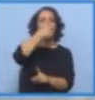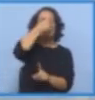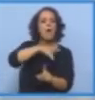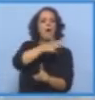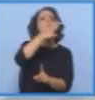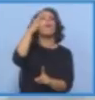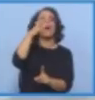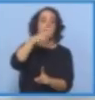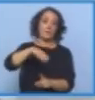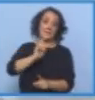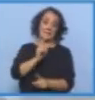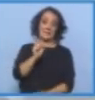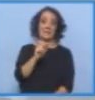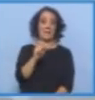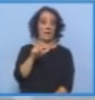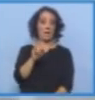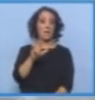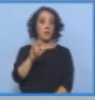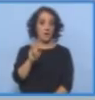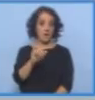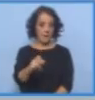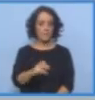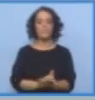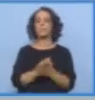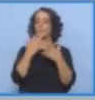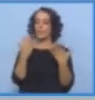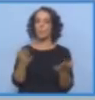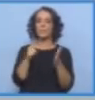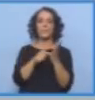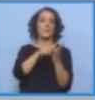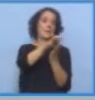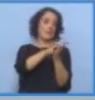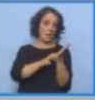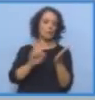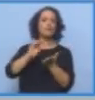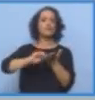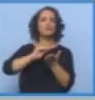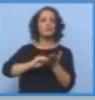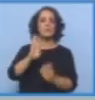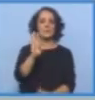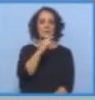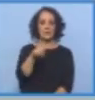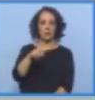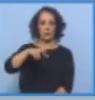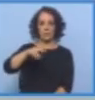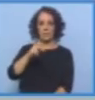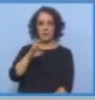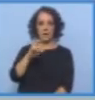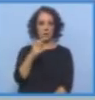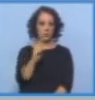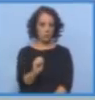aqui é narrado. Ora, então, eu acho este texto de São Marcos um texto